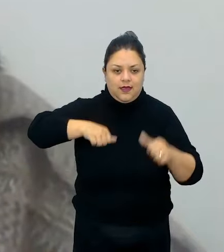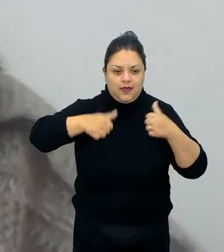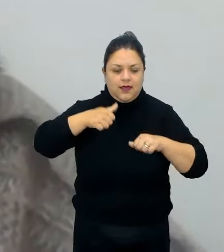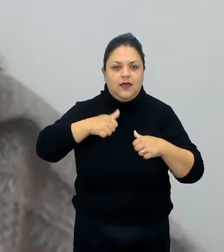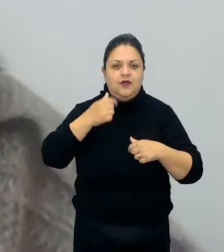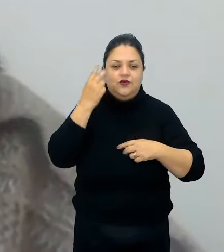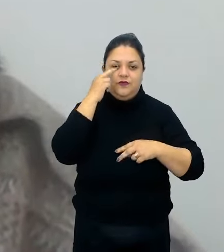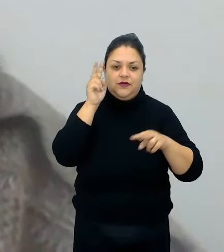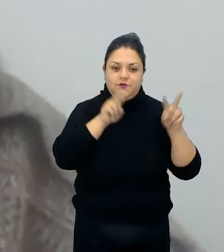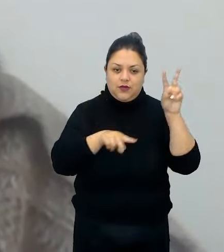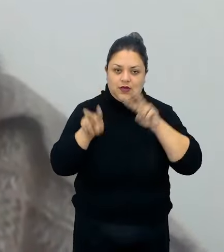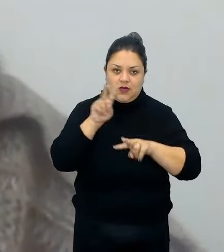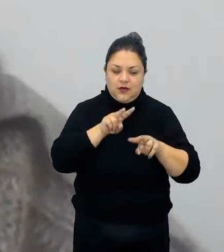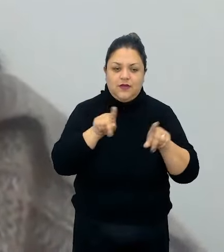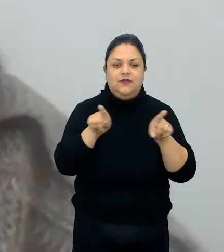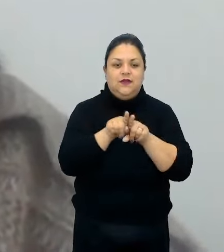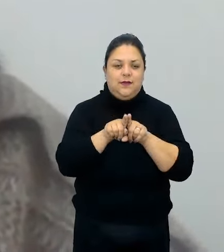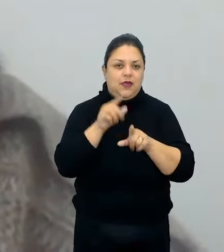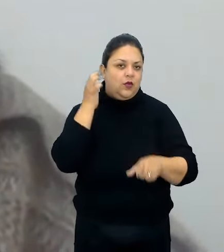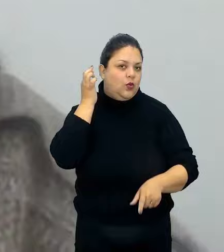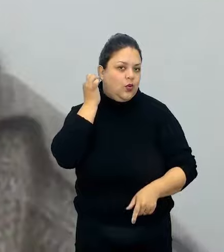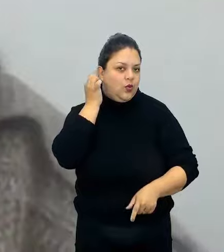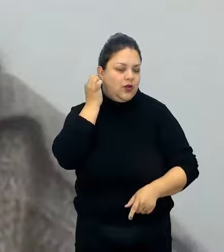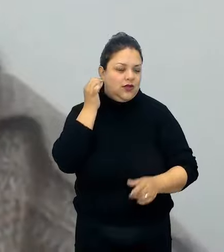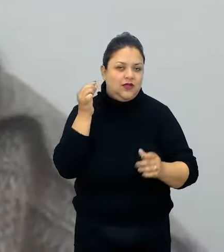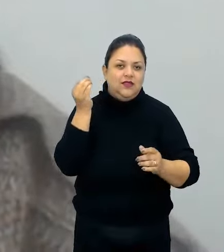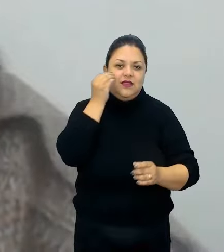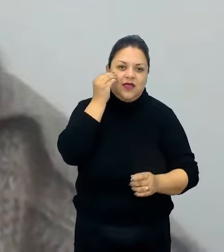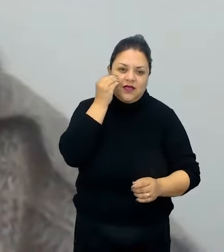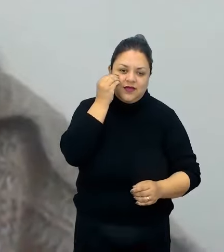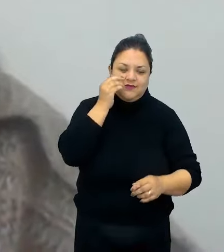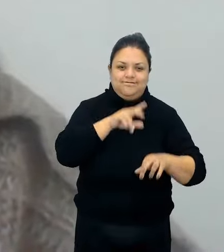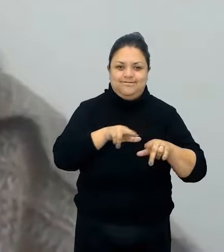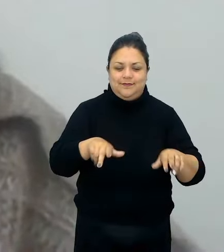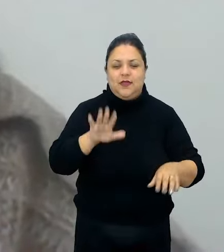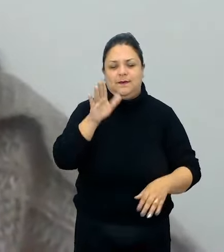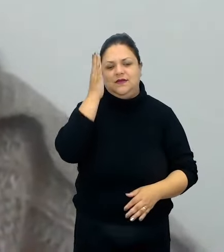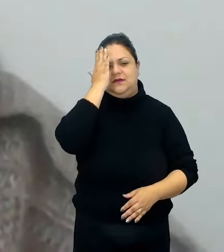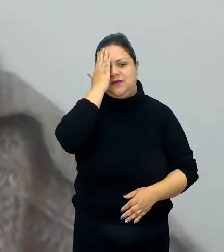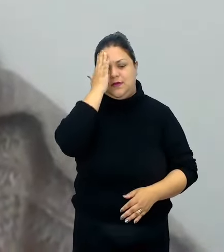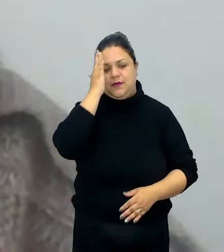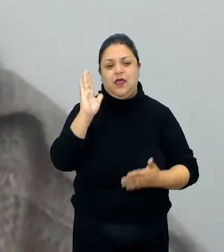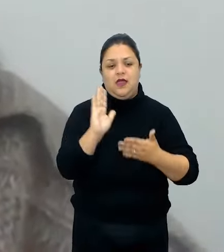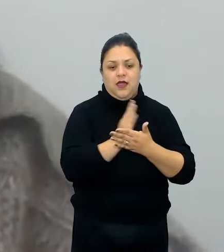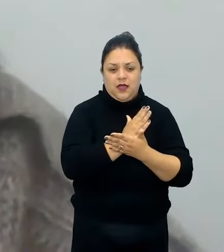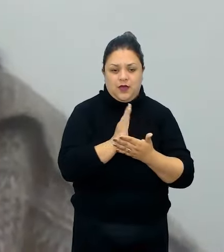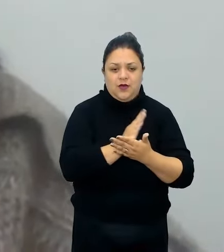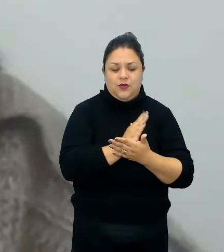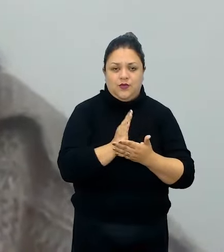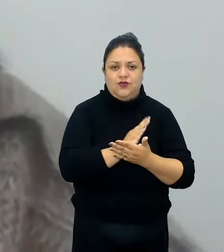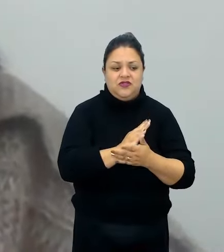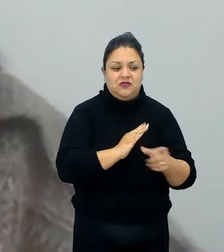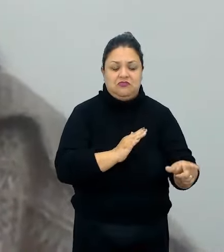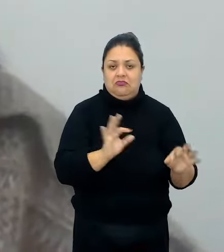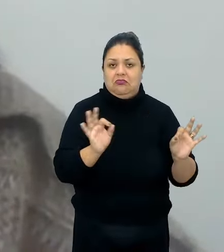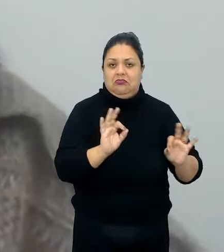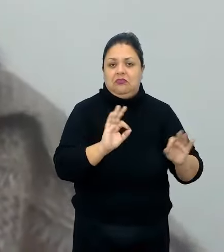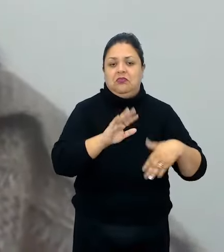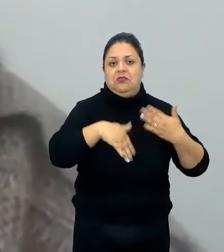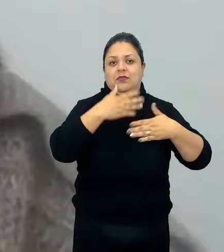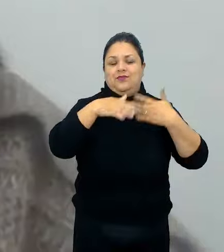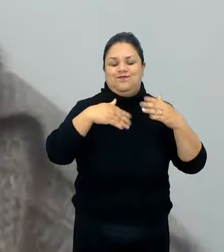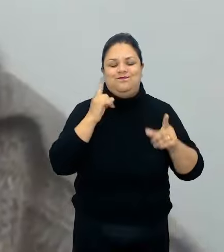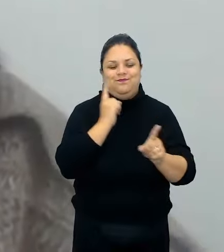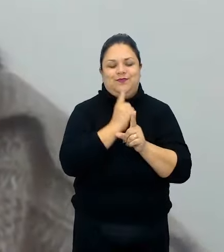do teste da orelhinha, mas mesmo assim a gente sabe que alguns casos tem depois, né, após